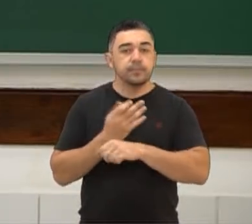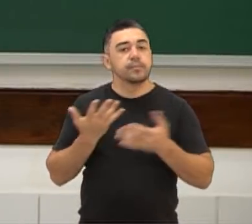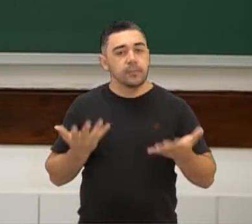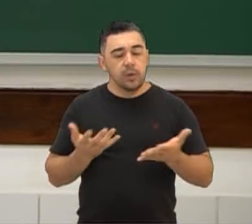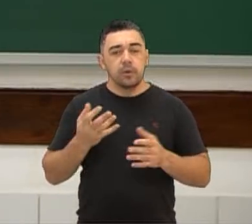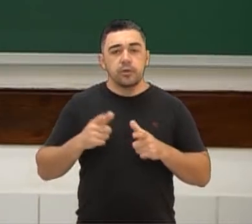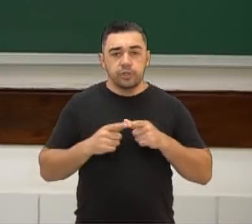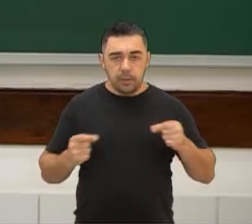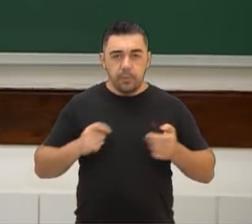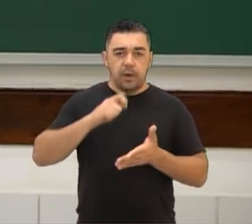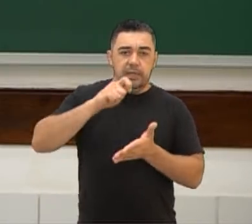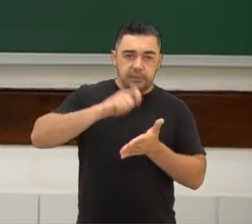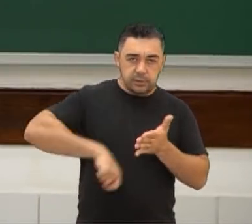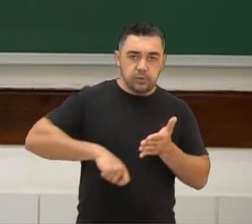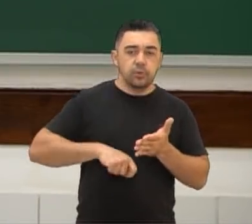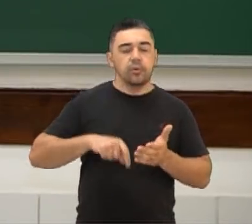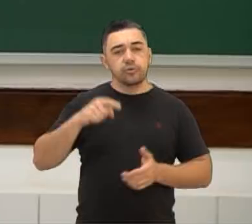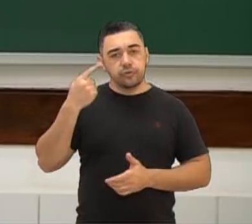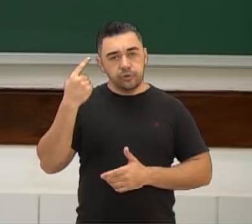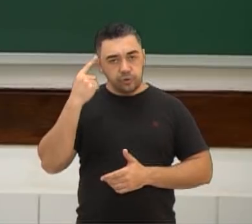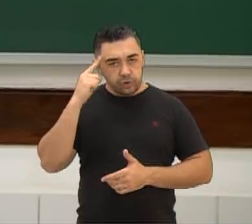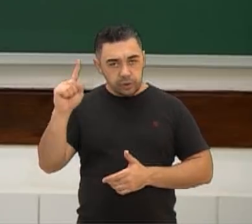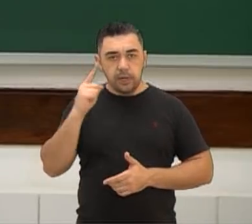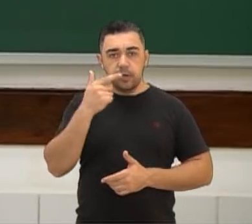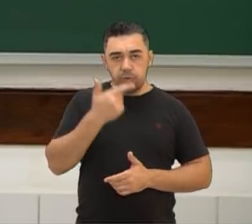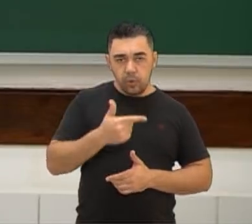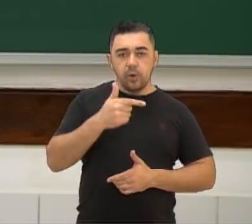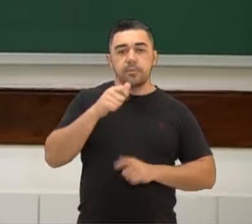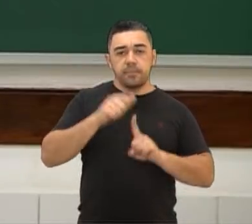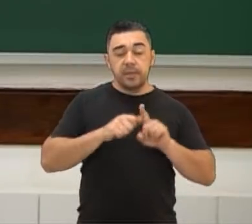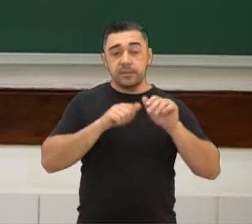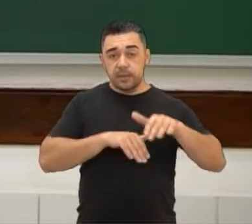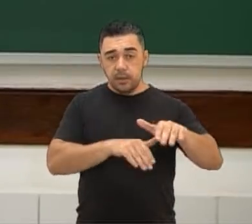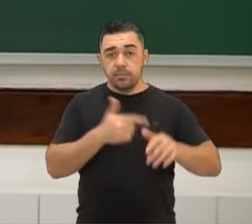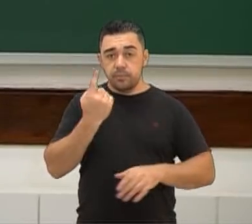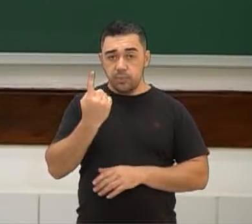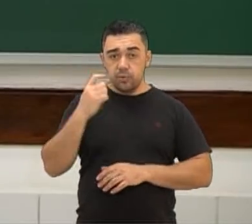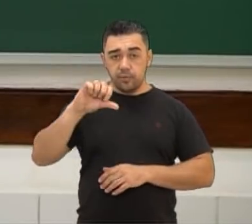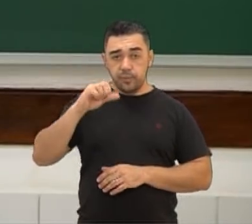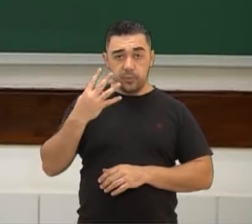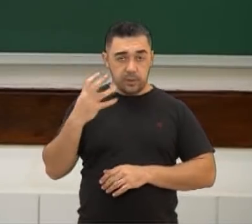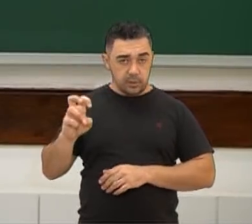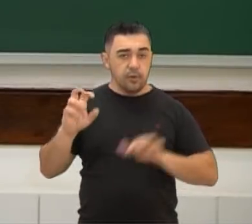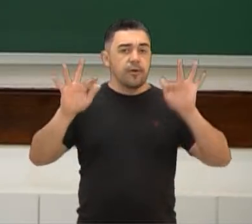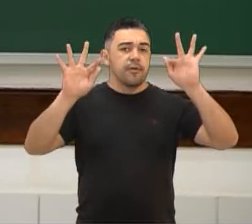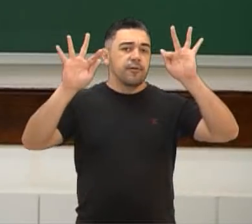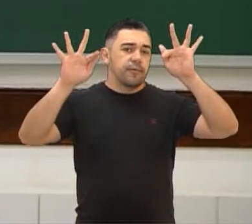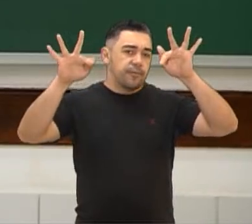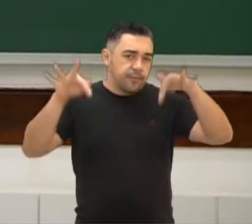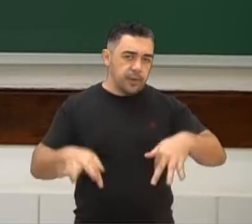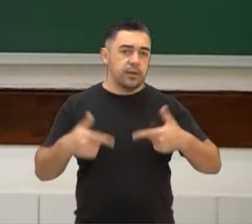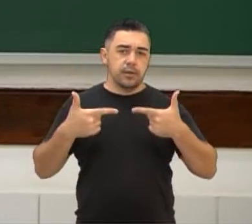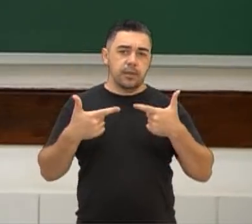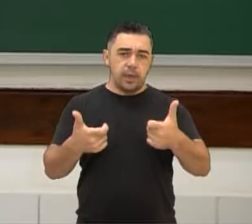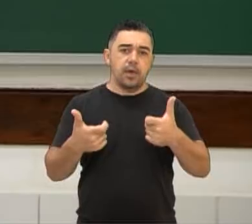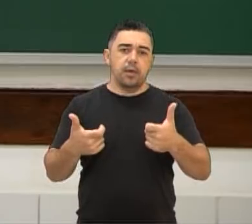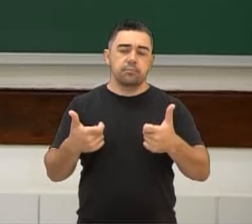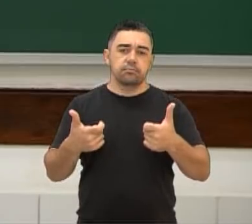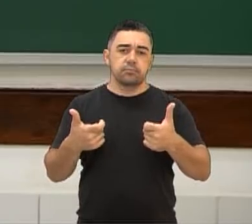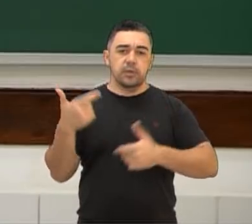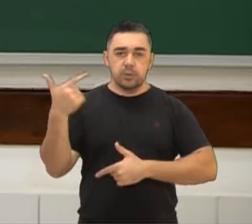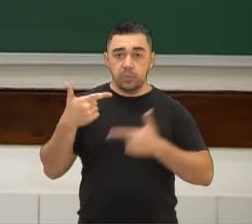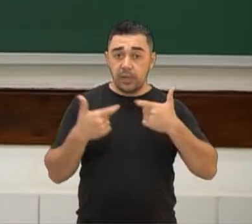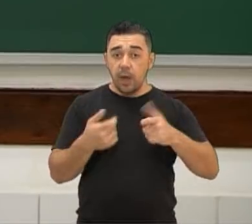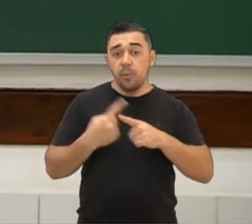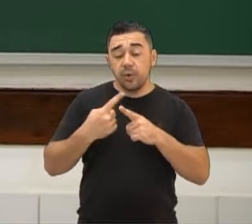Japão, oficialmente, dia 2 de setembro de 1945, você tem o final da Segunda Guerra Mundial, já que a Alemanha e a Itália